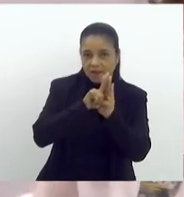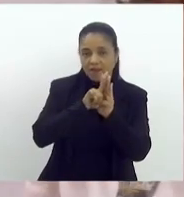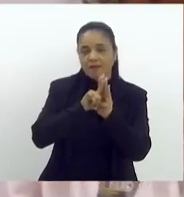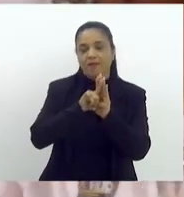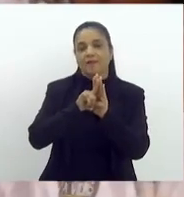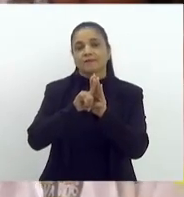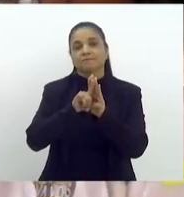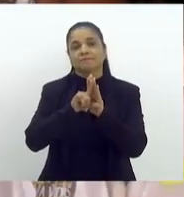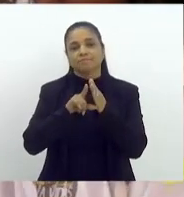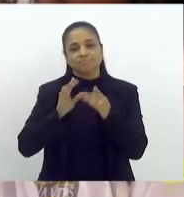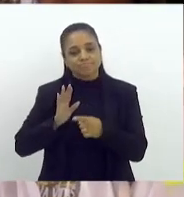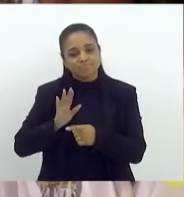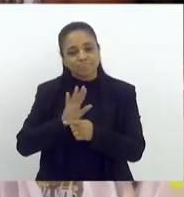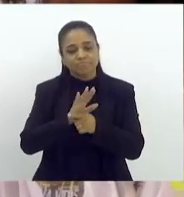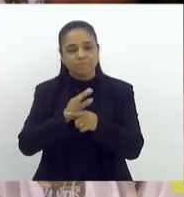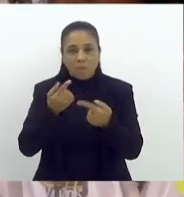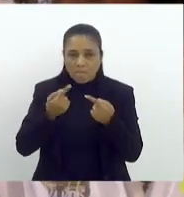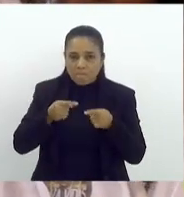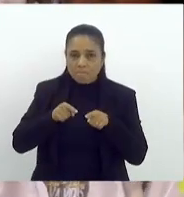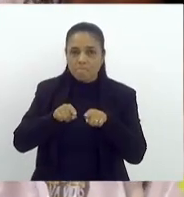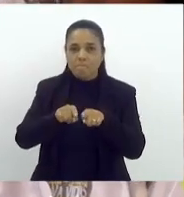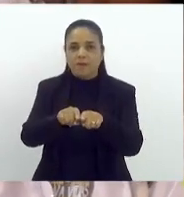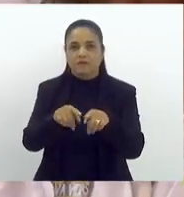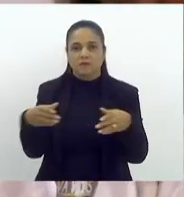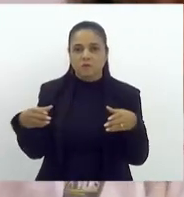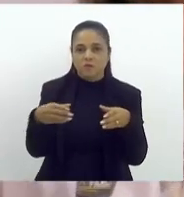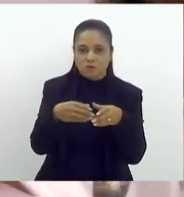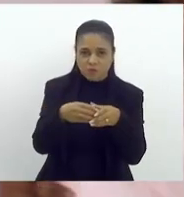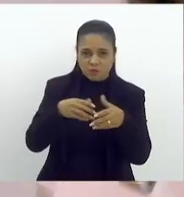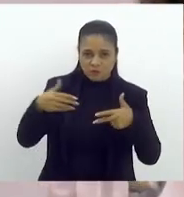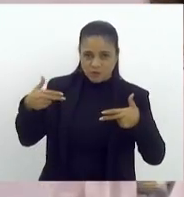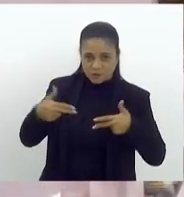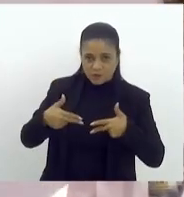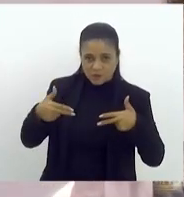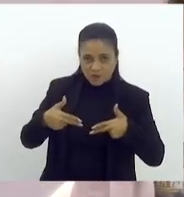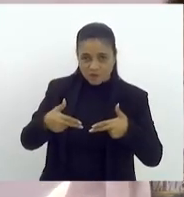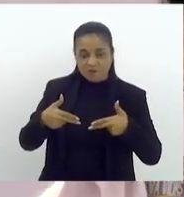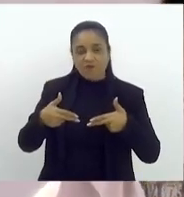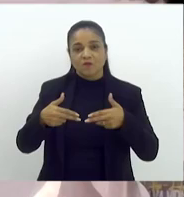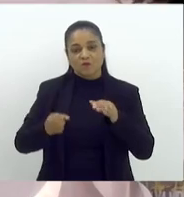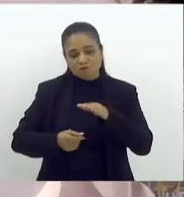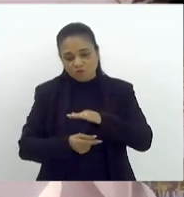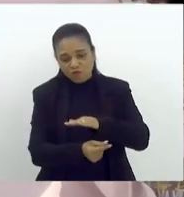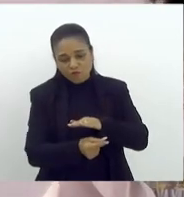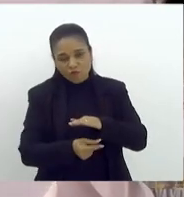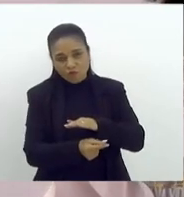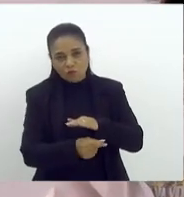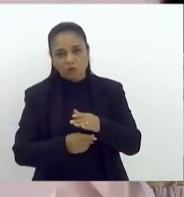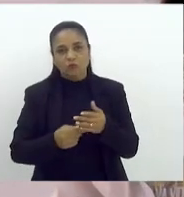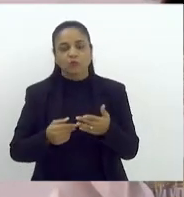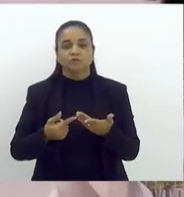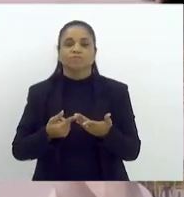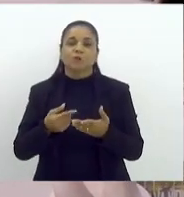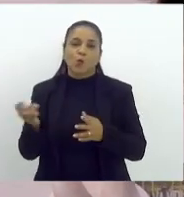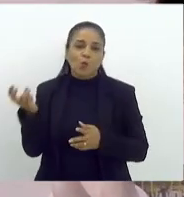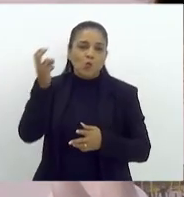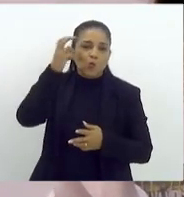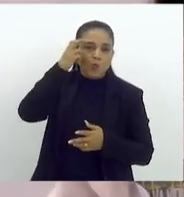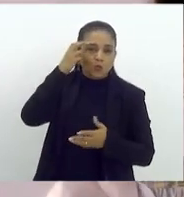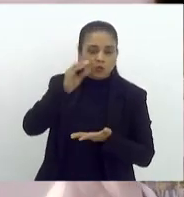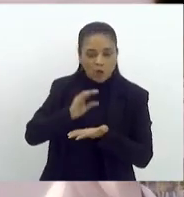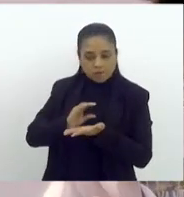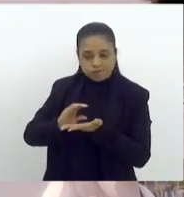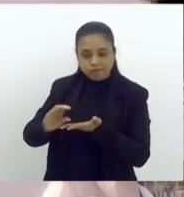nos contêm em parceria com os nossos grupos a construção de um fundo Cultural de hip hop para os